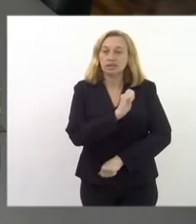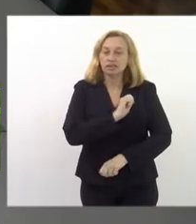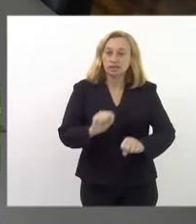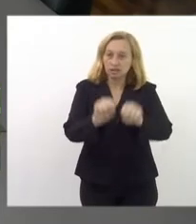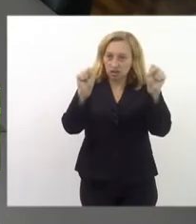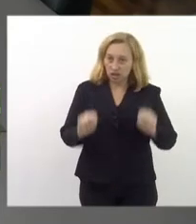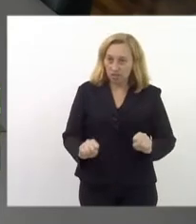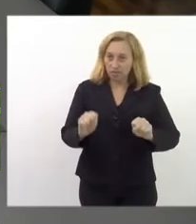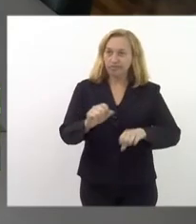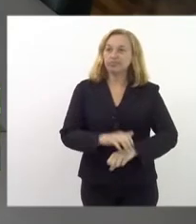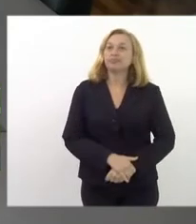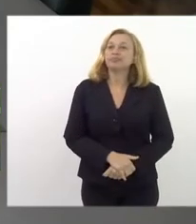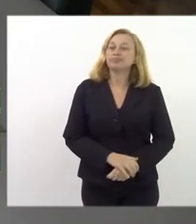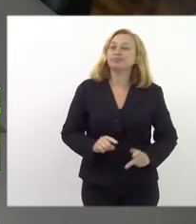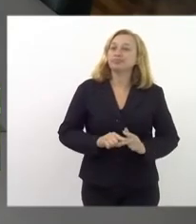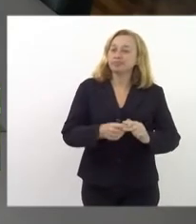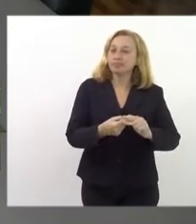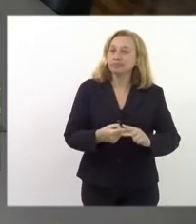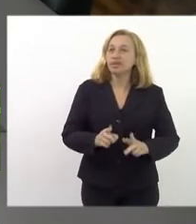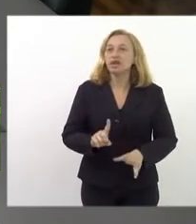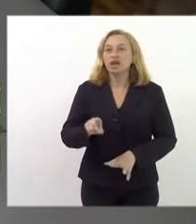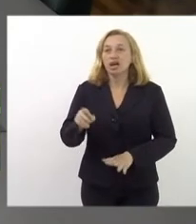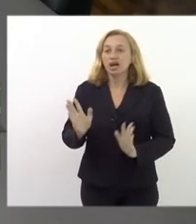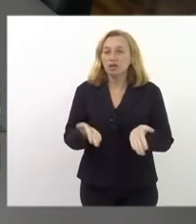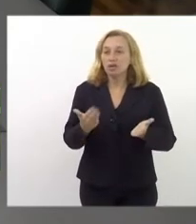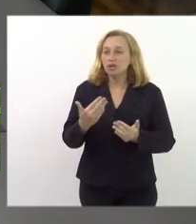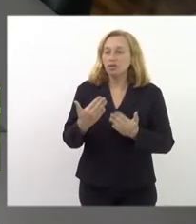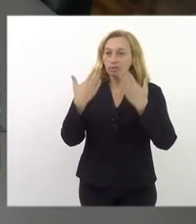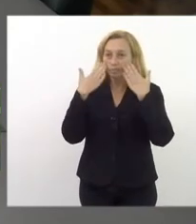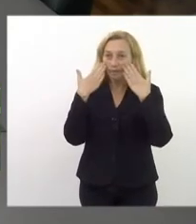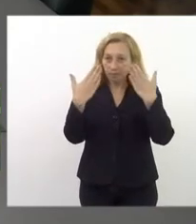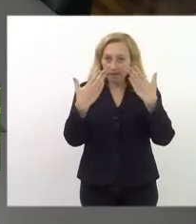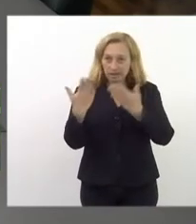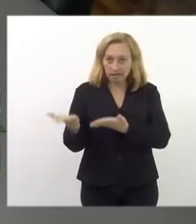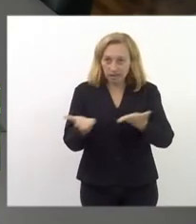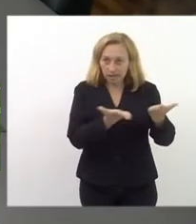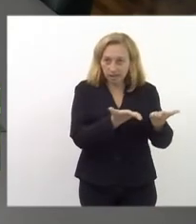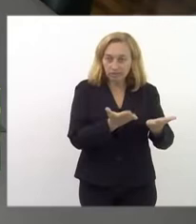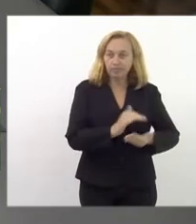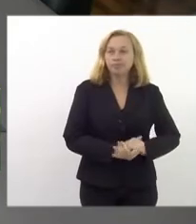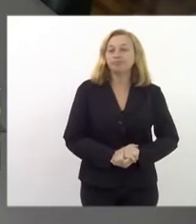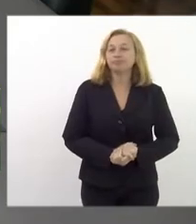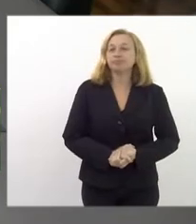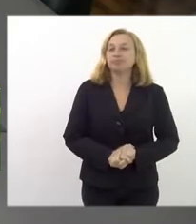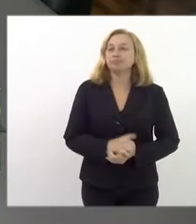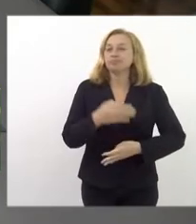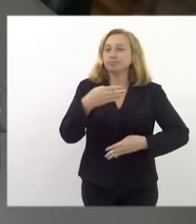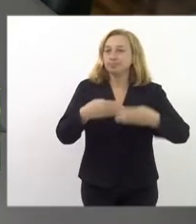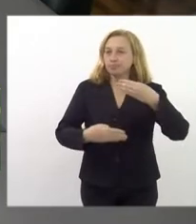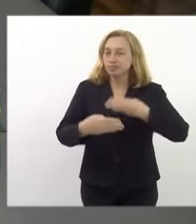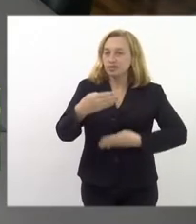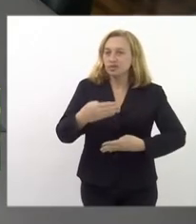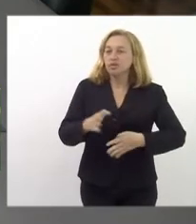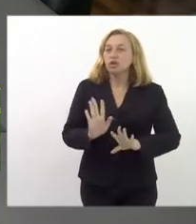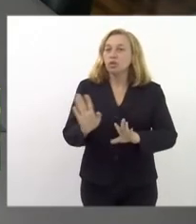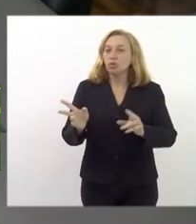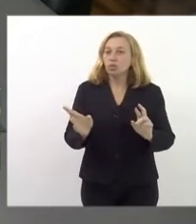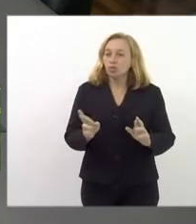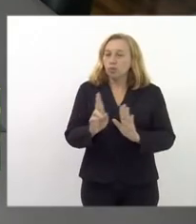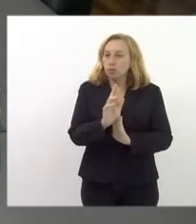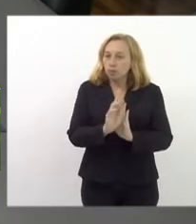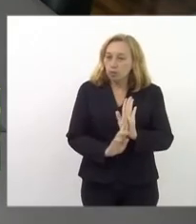fiscal. Eu vou passar a apresentação, né? Então, é o relatório de gestão fiscal do